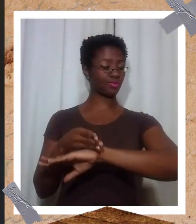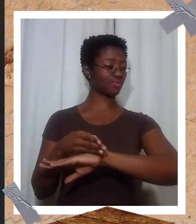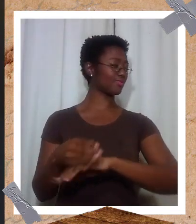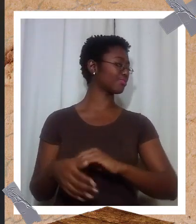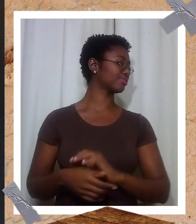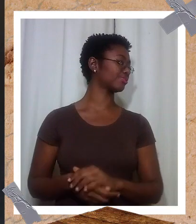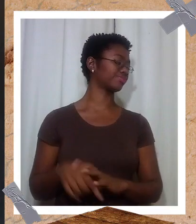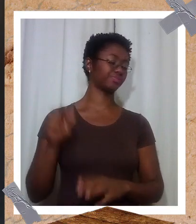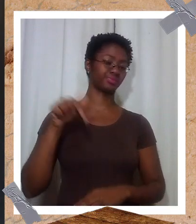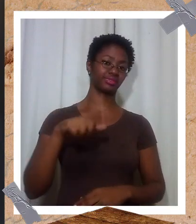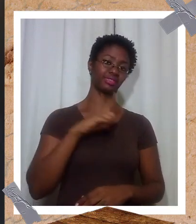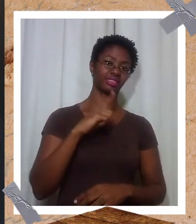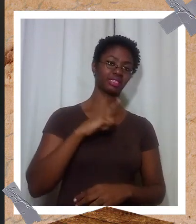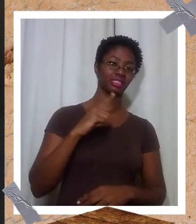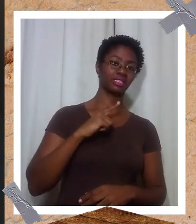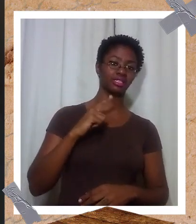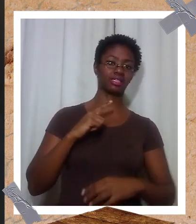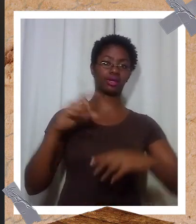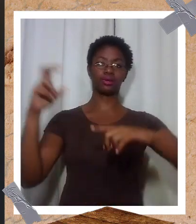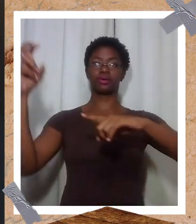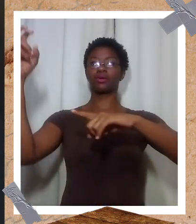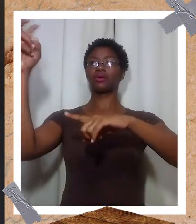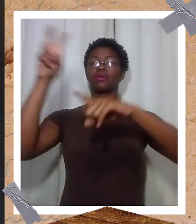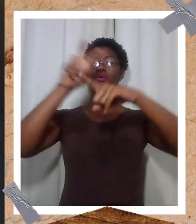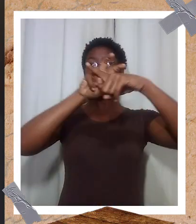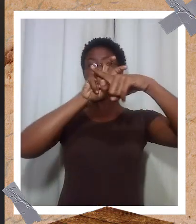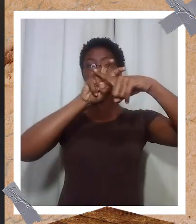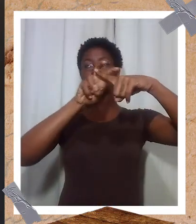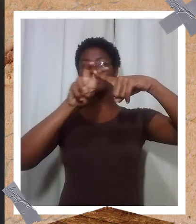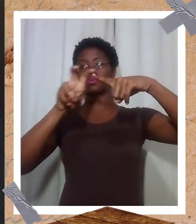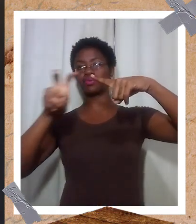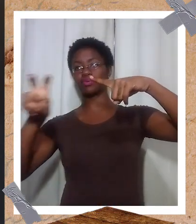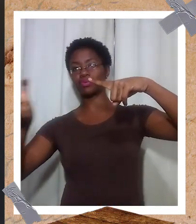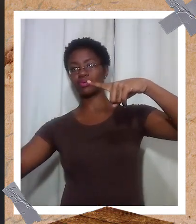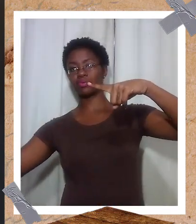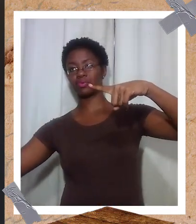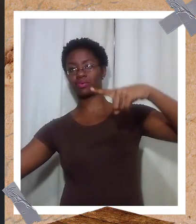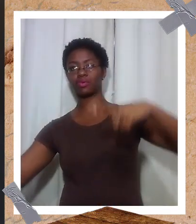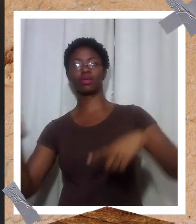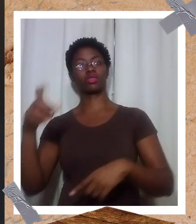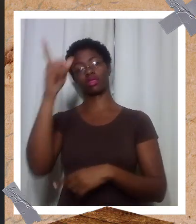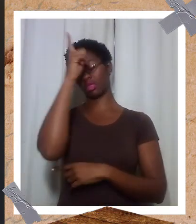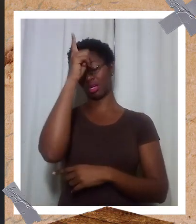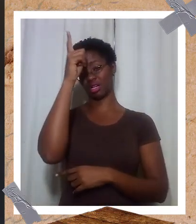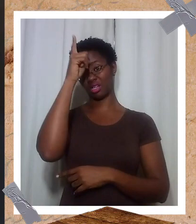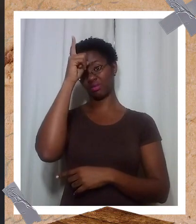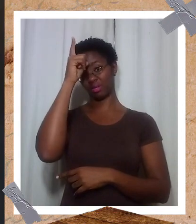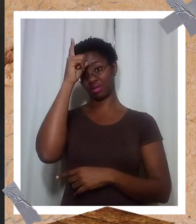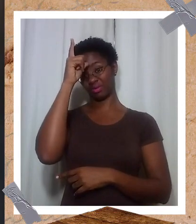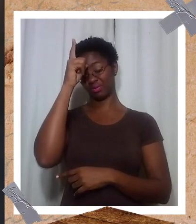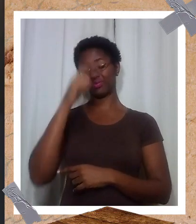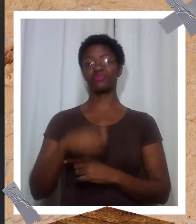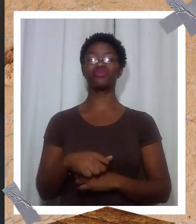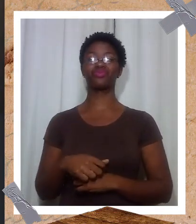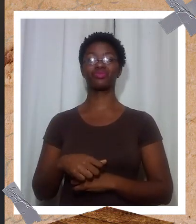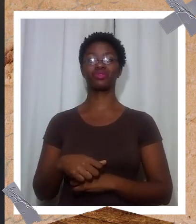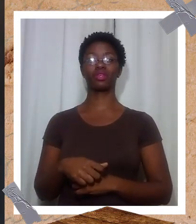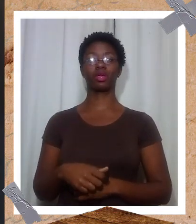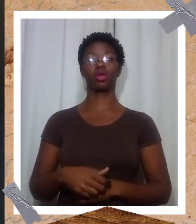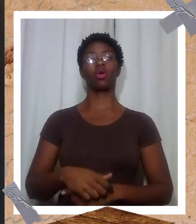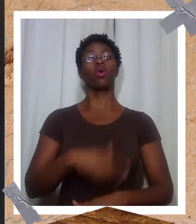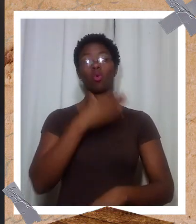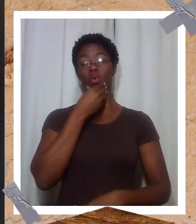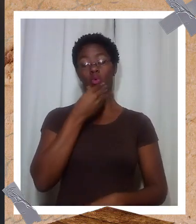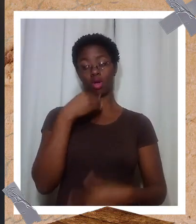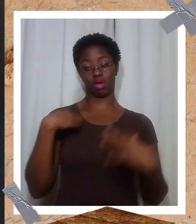aqui tem o Teleférico do Alemão. No Garoto da Camisa Vermelha, volto para a Igreja da